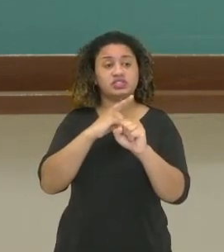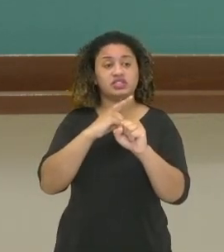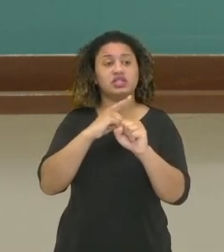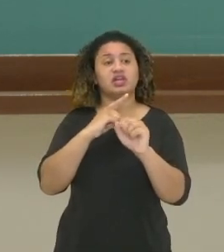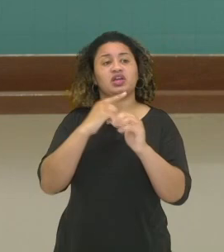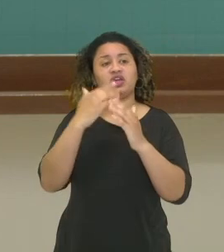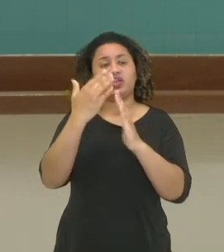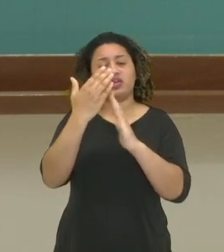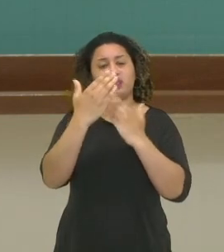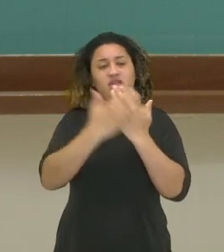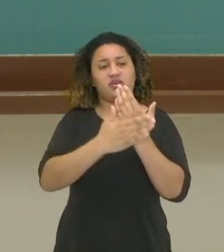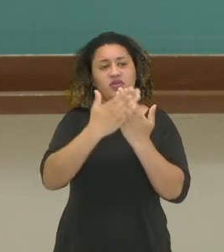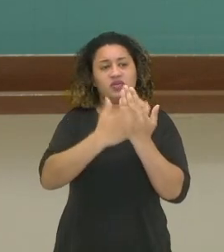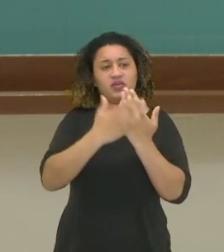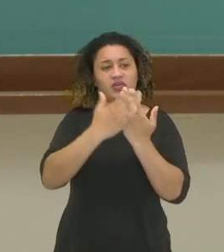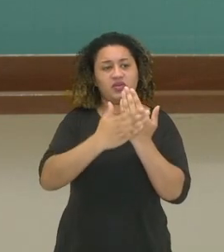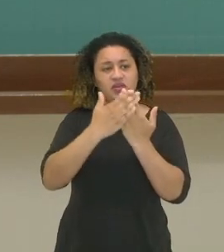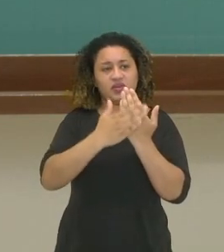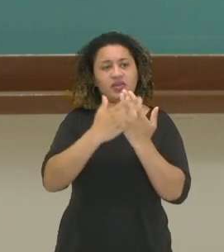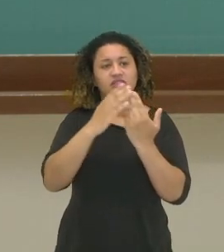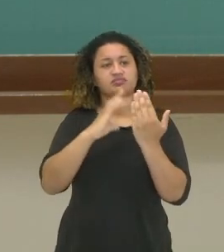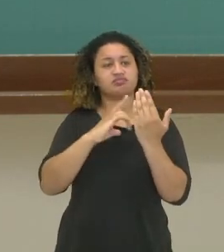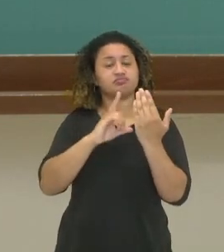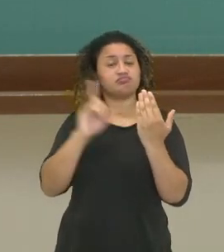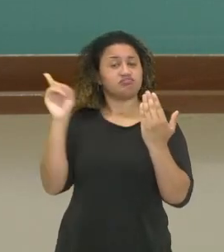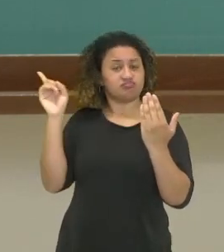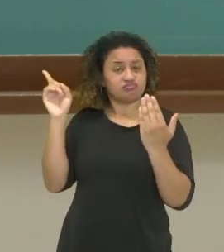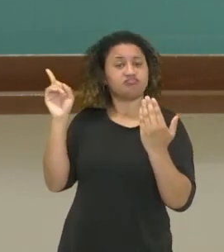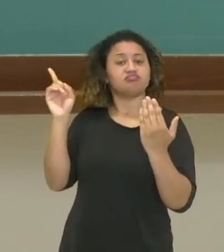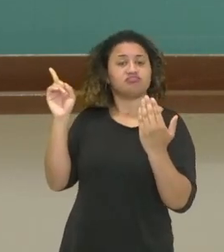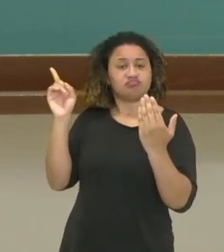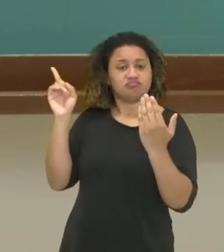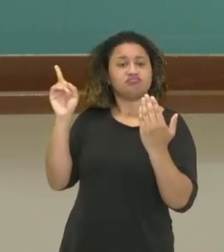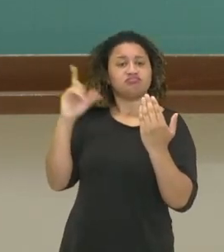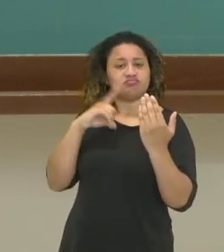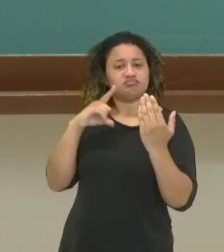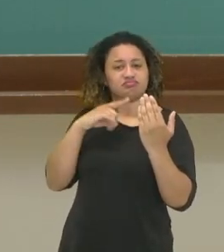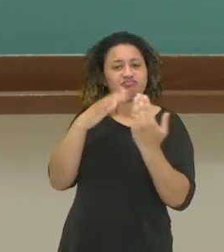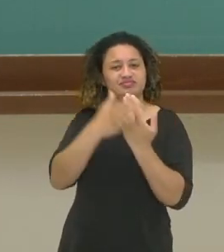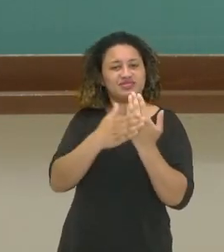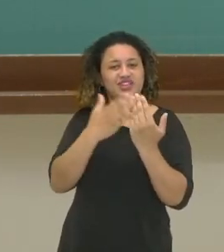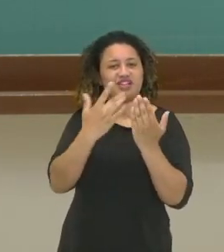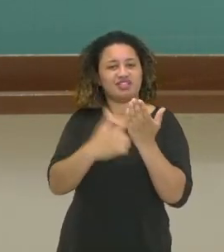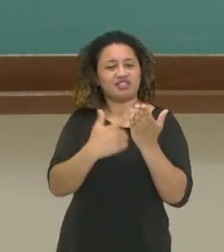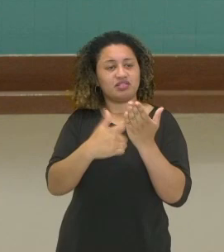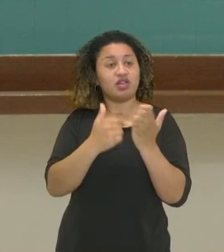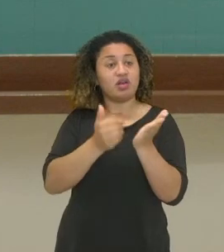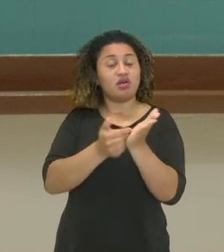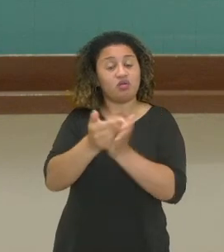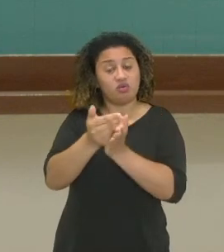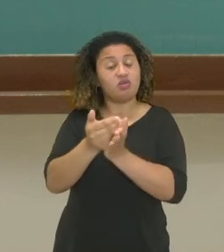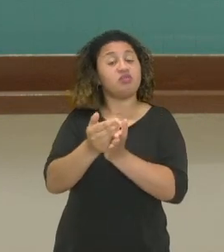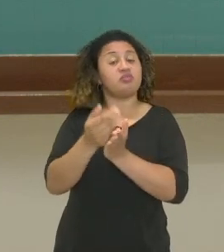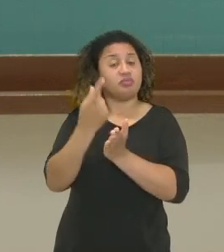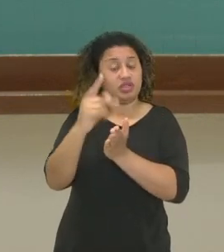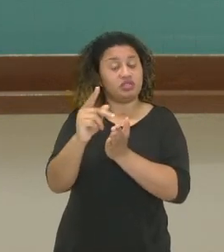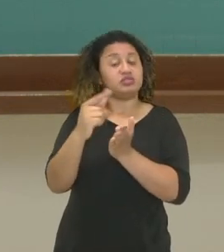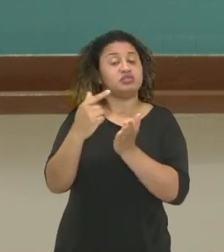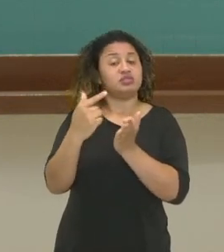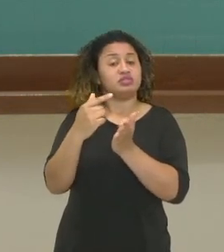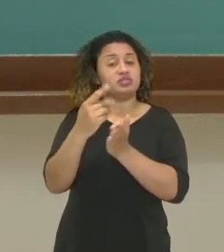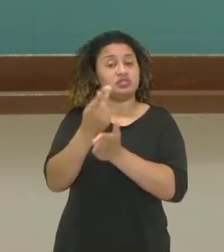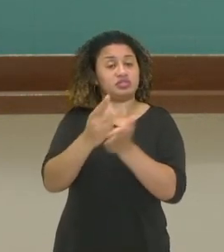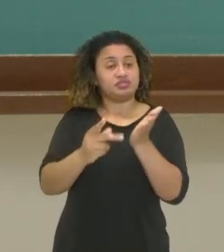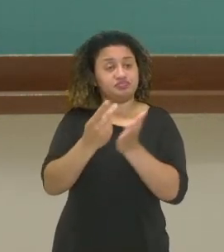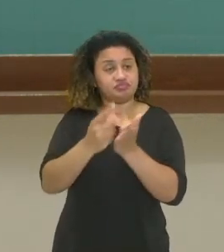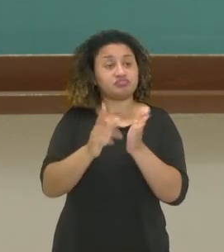de obras, que nem essa aqui, ó, do João Cabral de Melo Neto, Morte e Vida Severina, para ser o começo da sua lombada. E aí